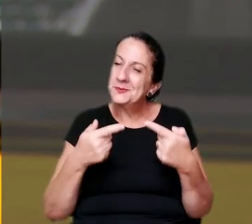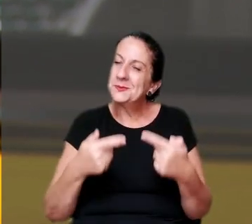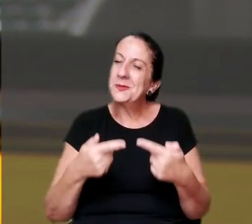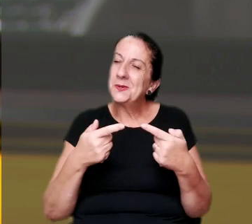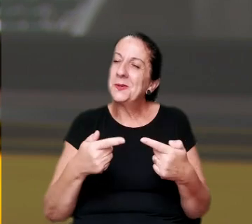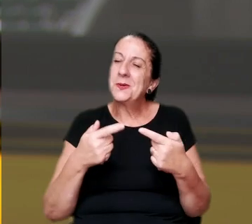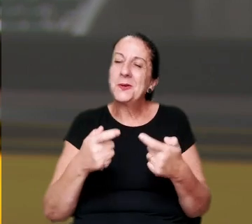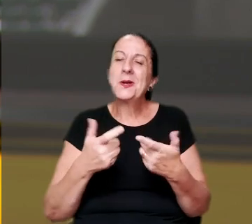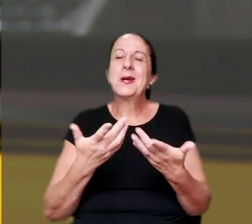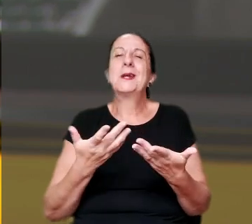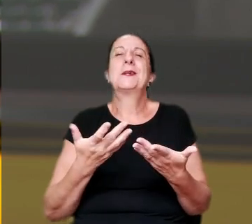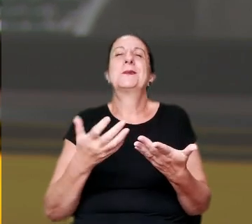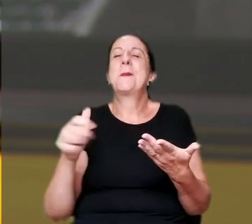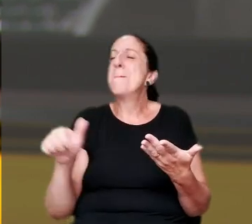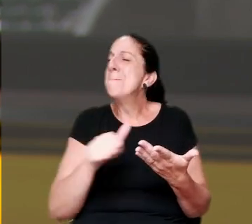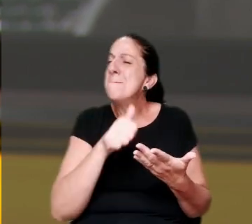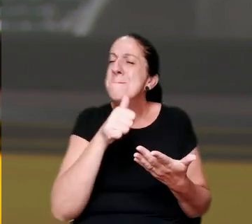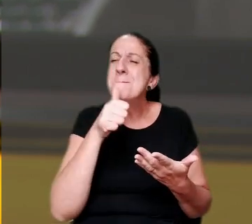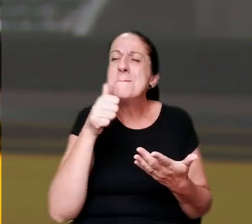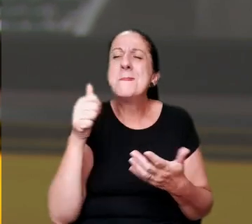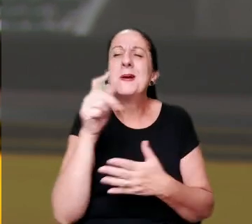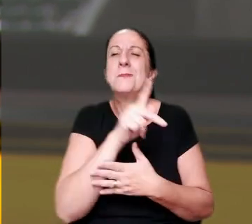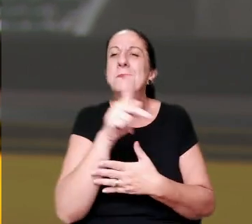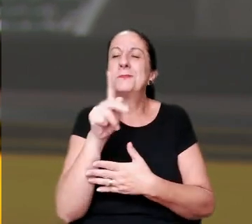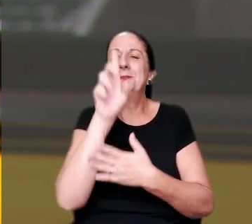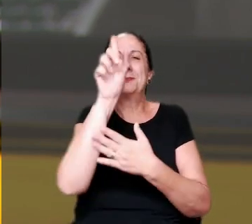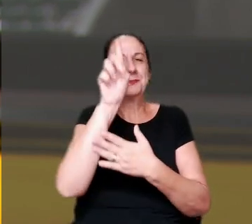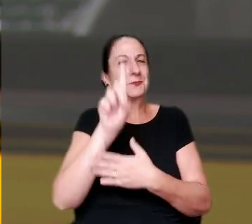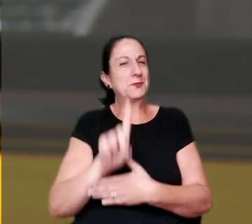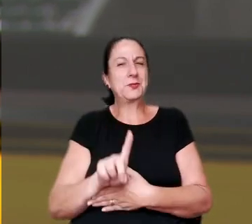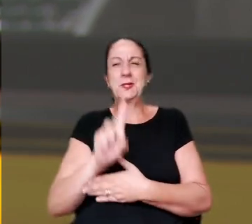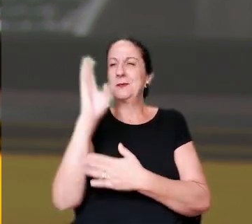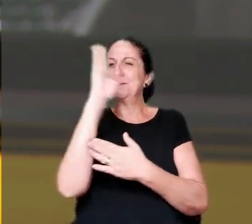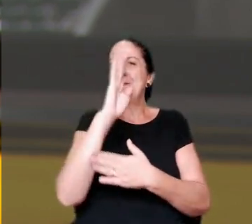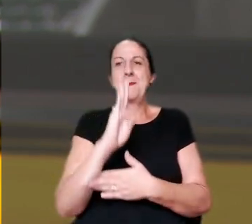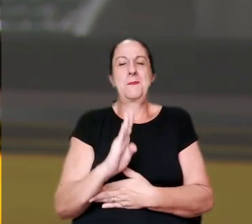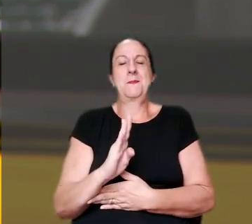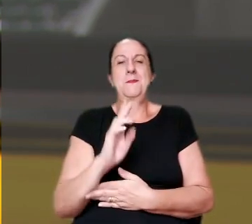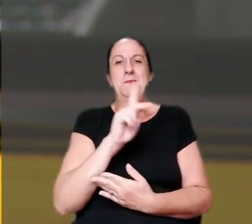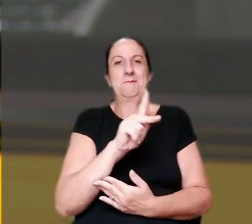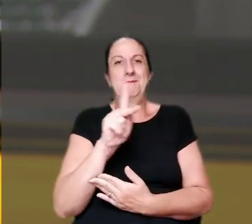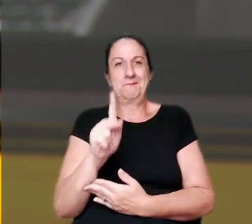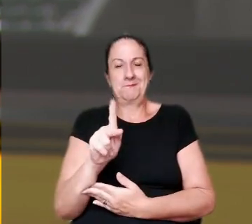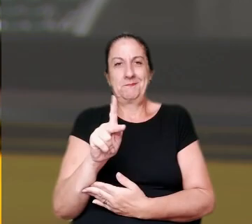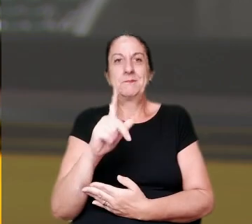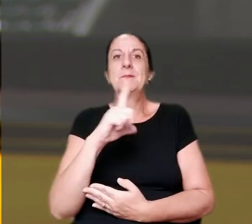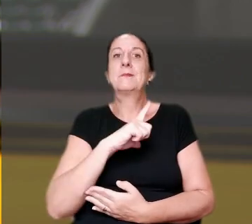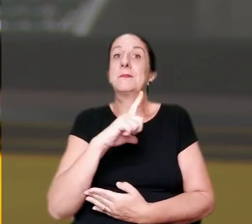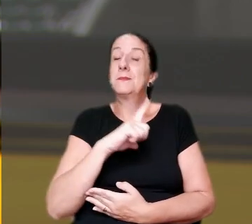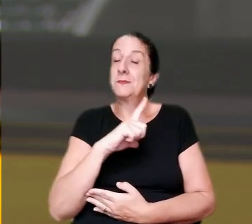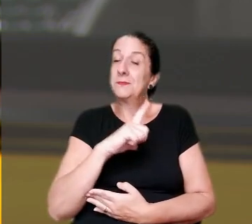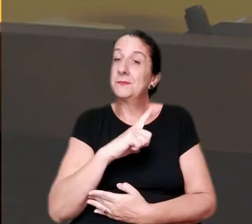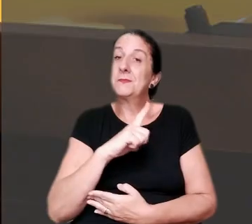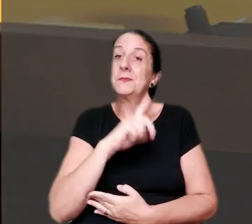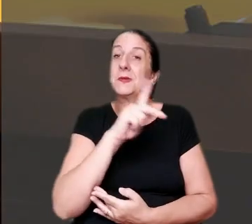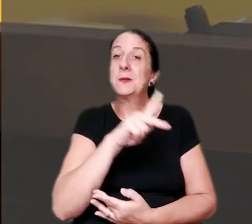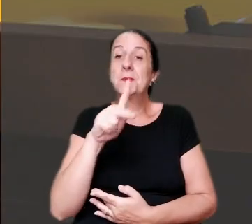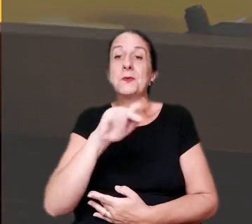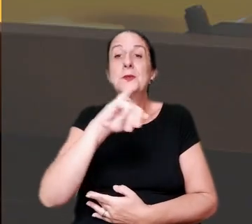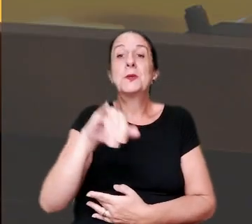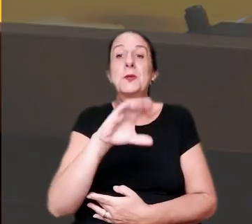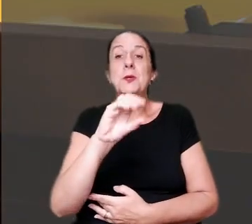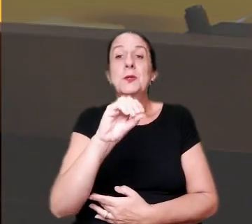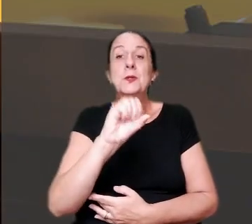sorte de contar com os maiores mestres de direito entre os maiores do Brasil. Nós tínhamos